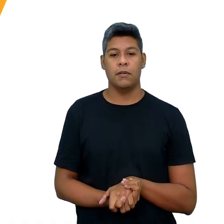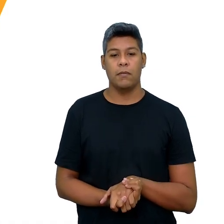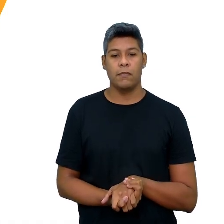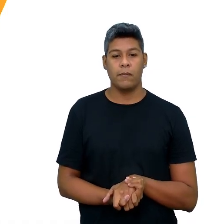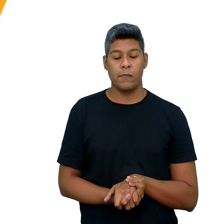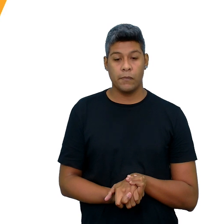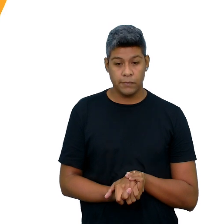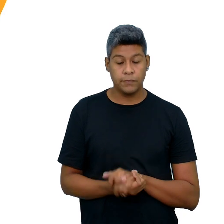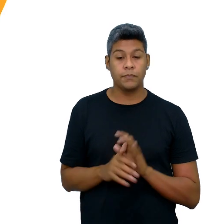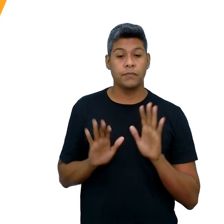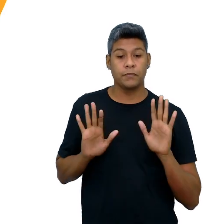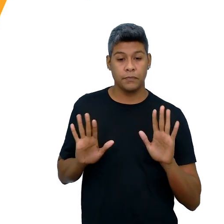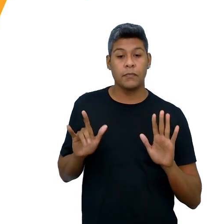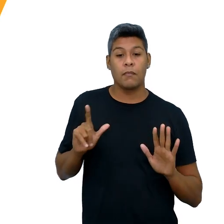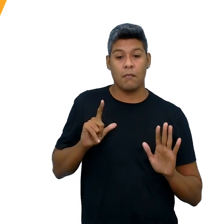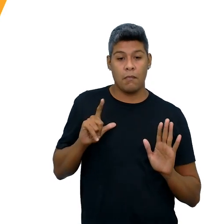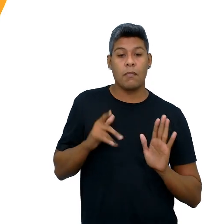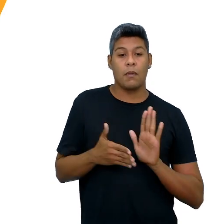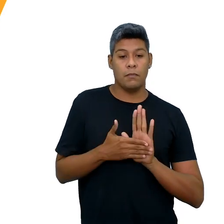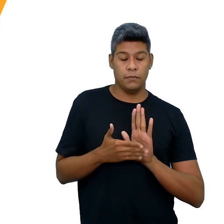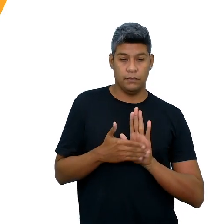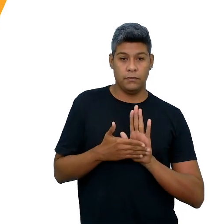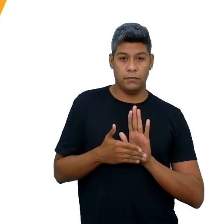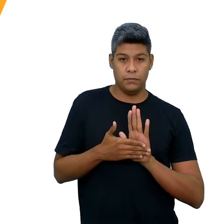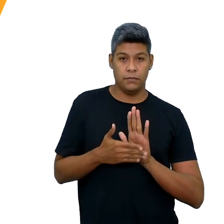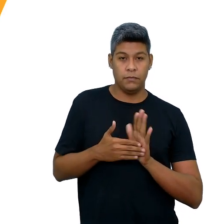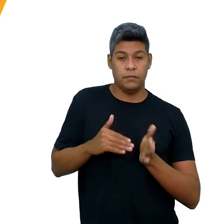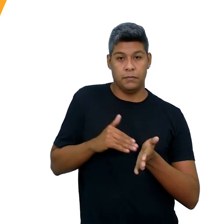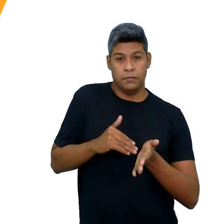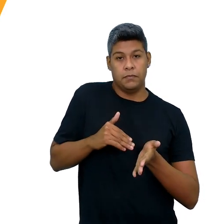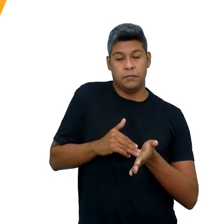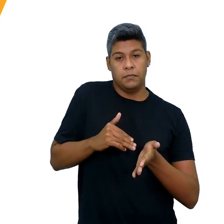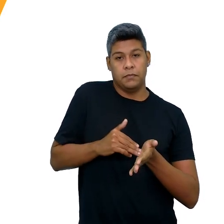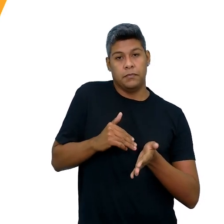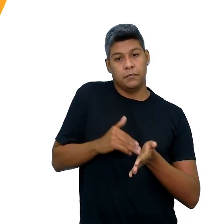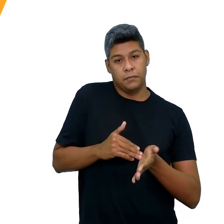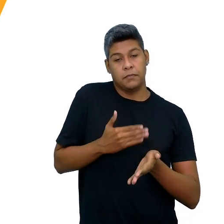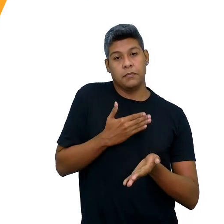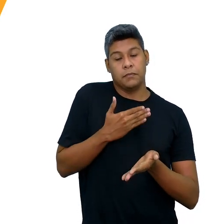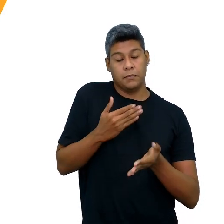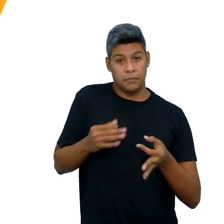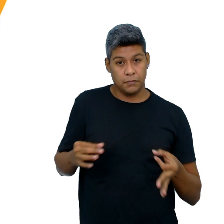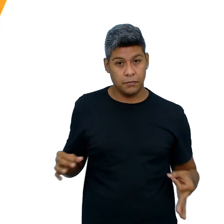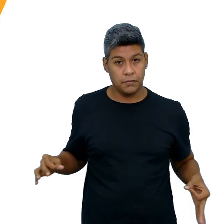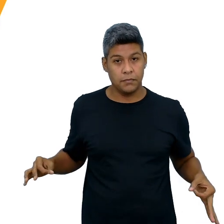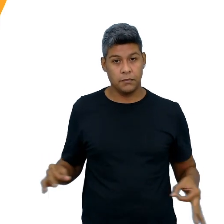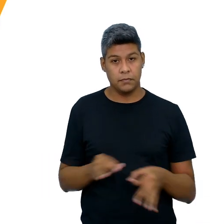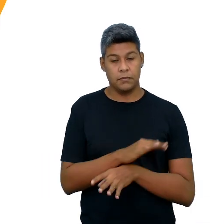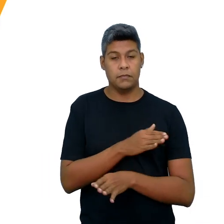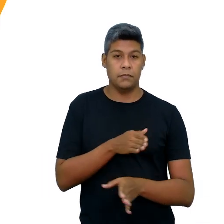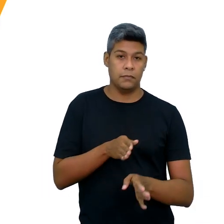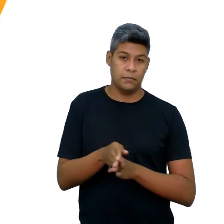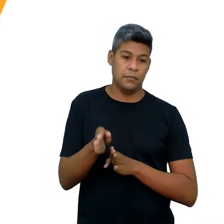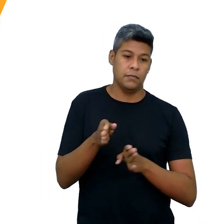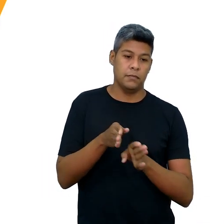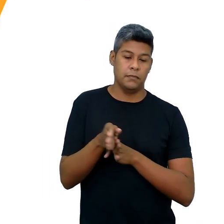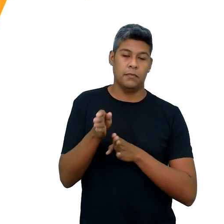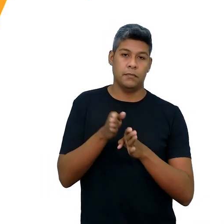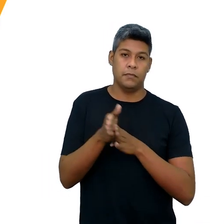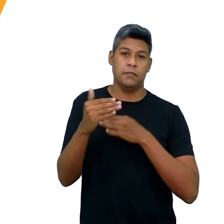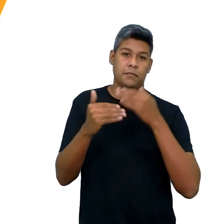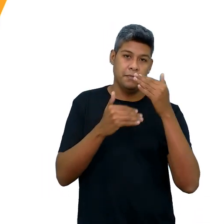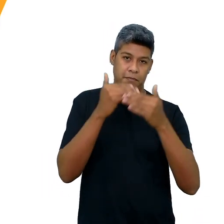Em seguida, haverá uma proposta de metodologia ativa e para encerrar as orientações para o desdobramento